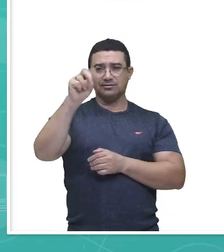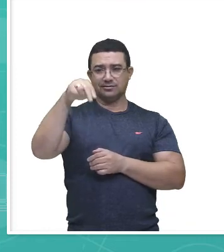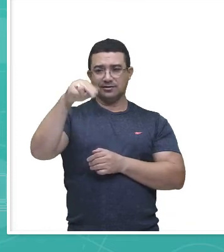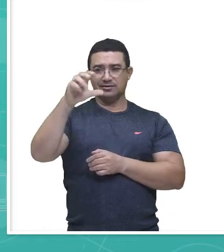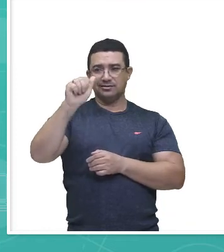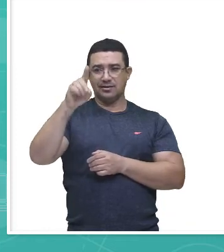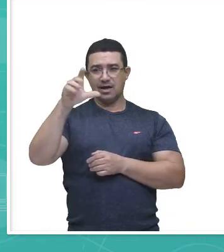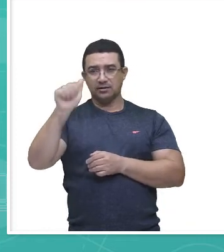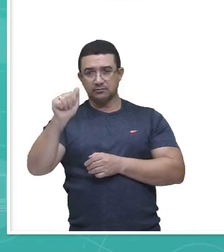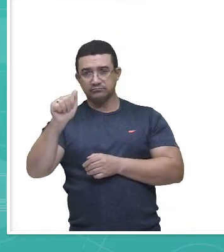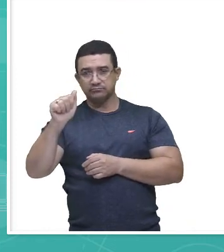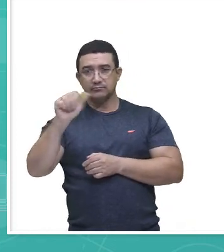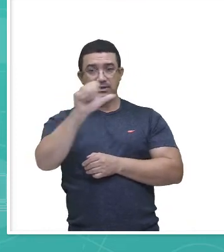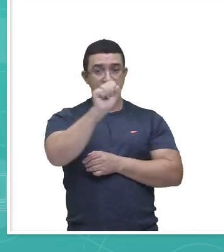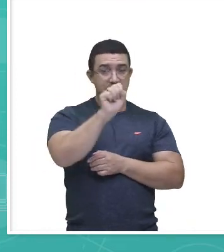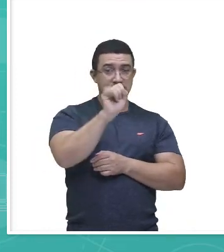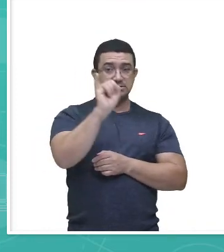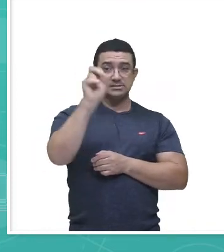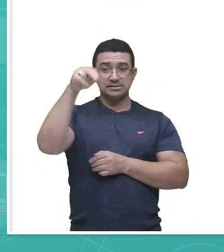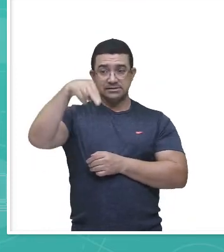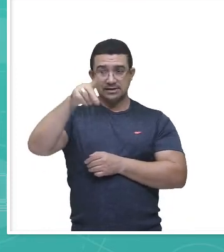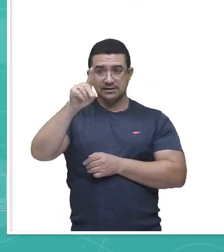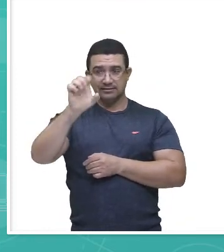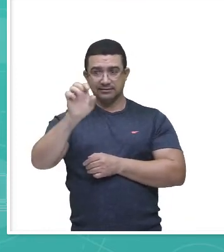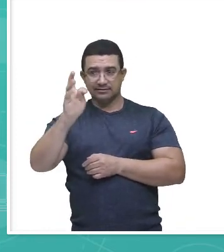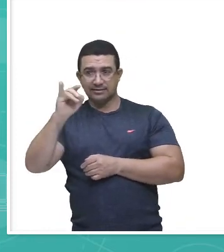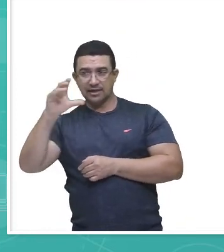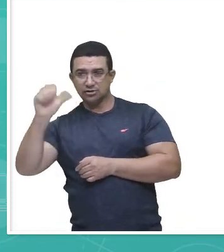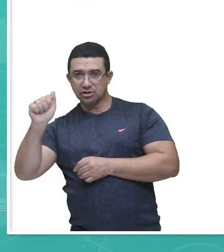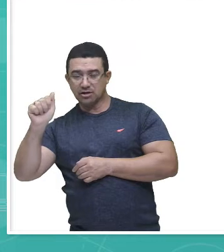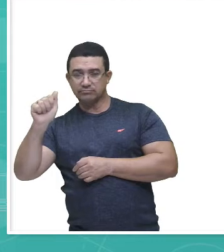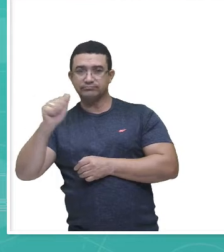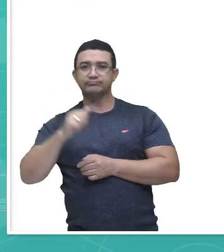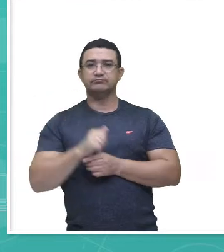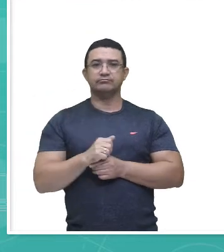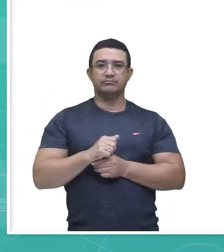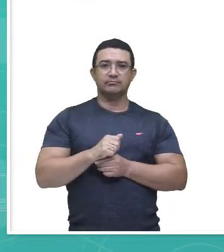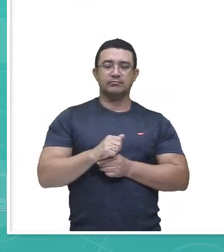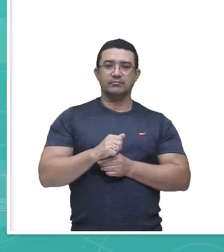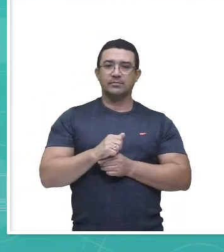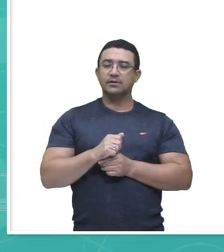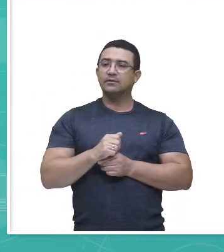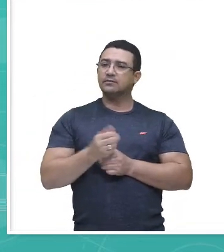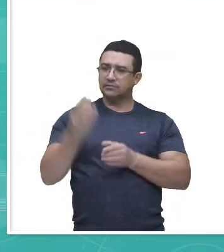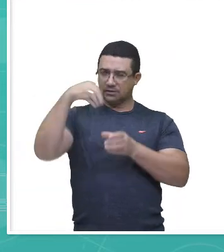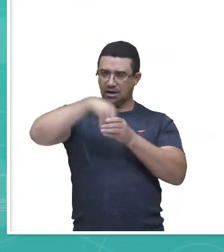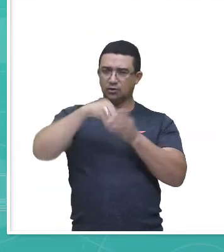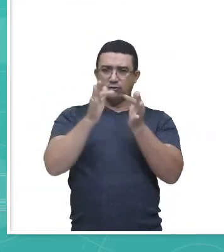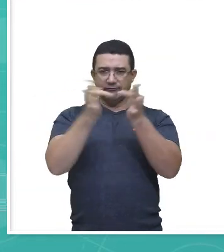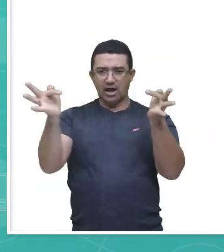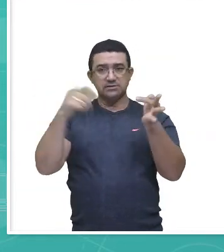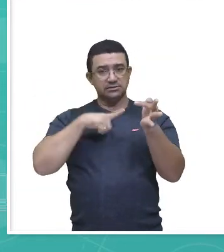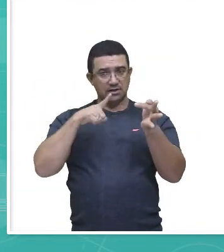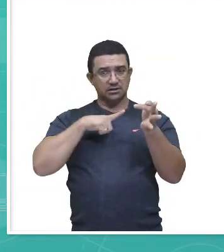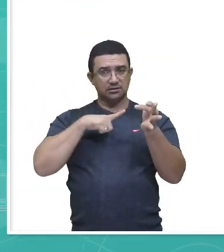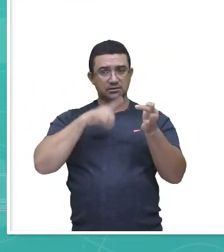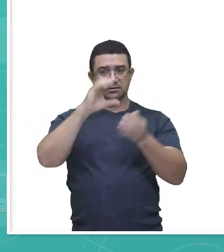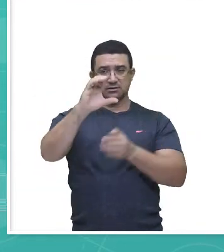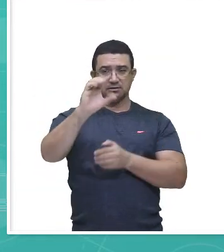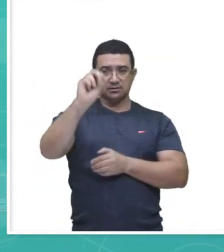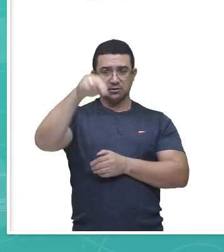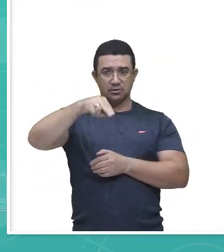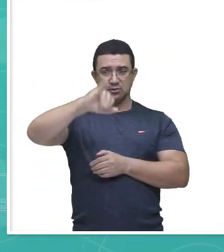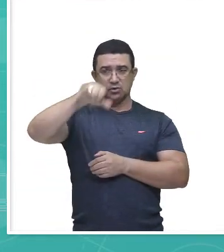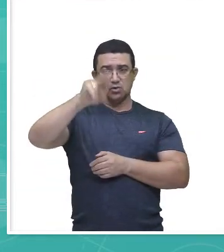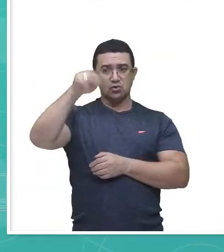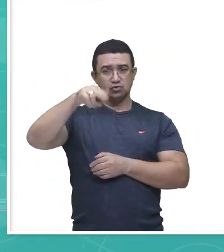assindética. Qual é a diferença, tá? Sindética, ela vem, né, seguida de uma conjunção, tá? Mas você